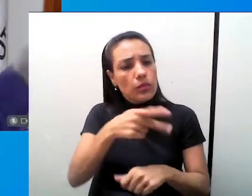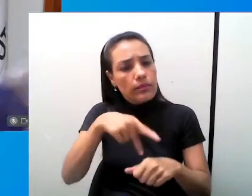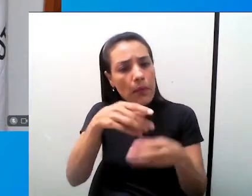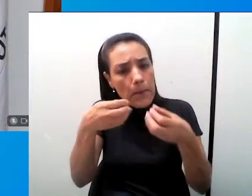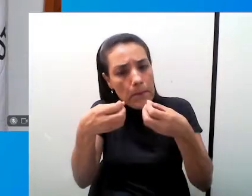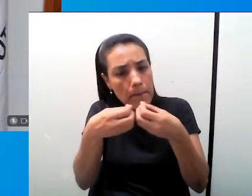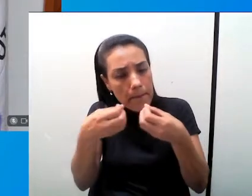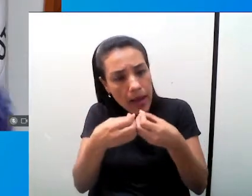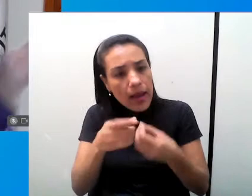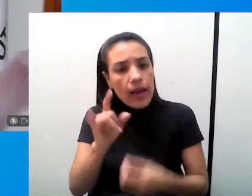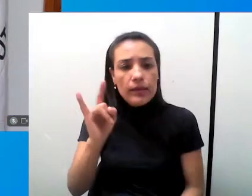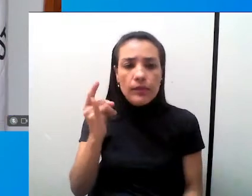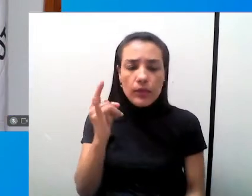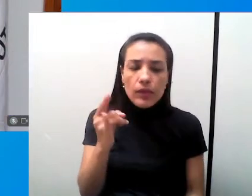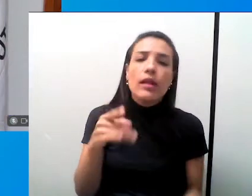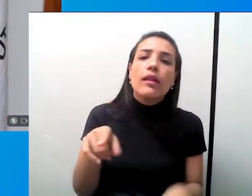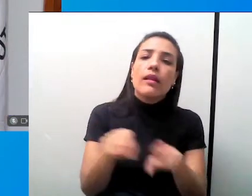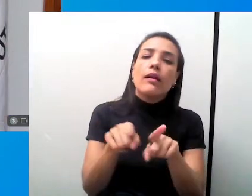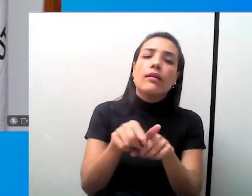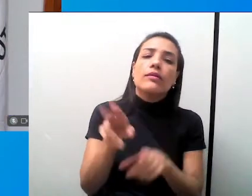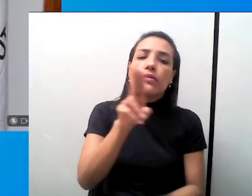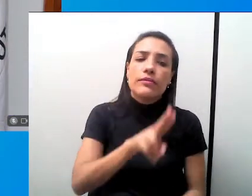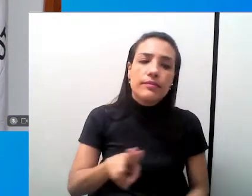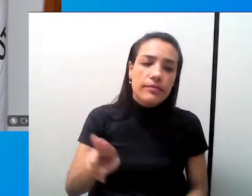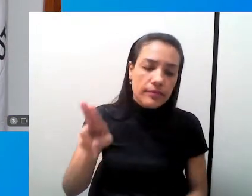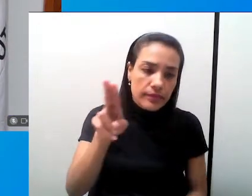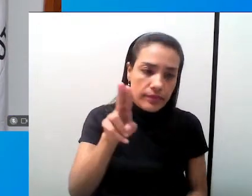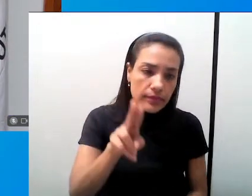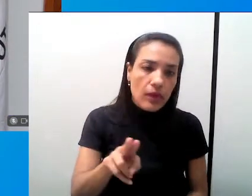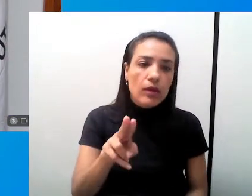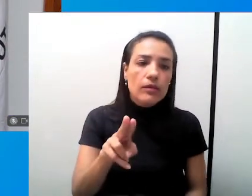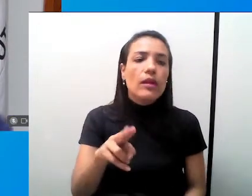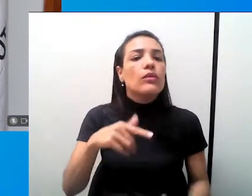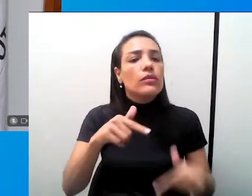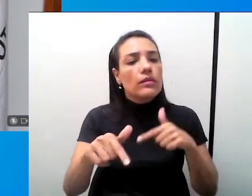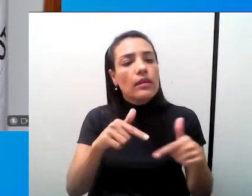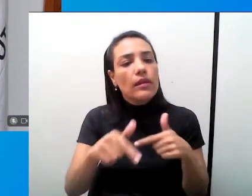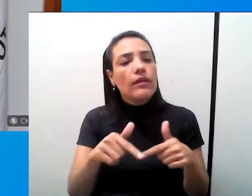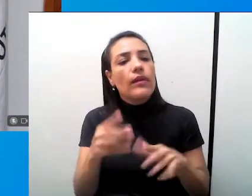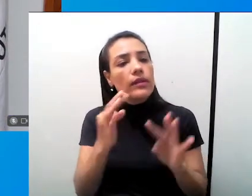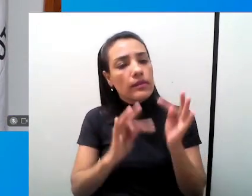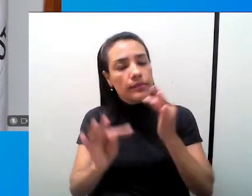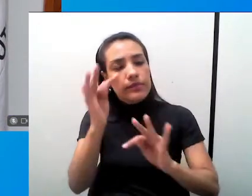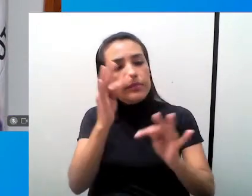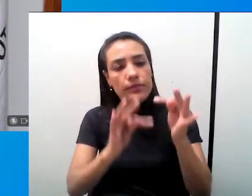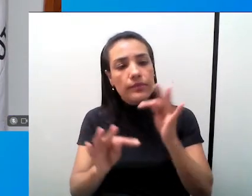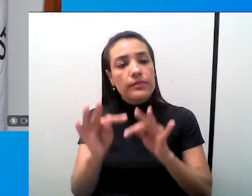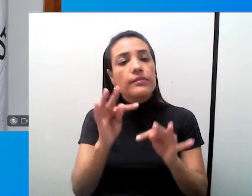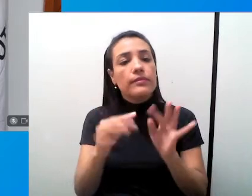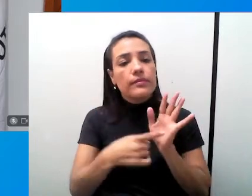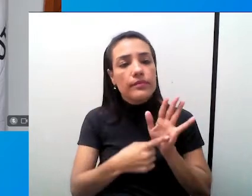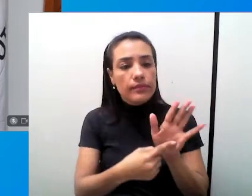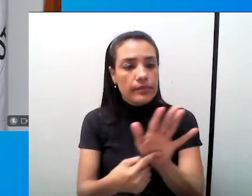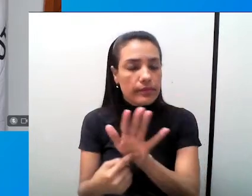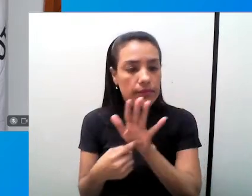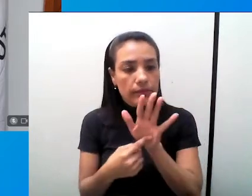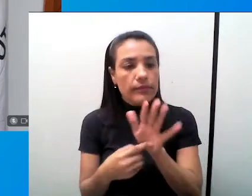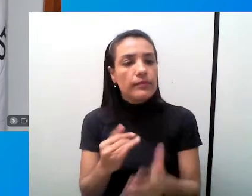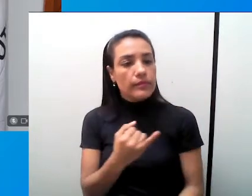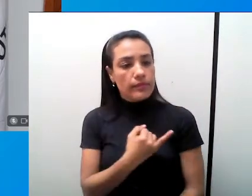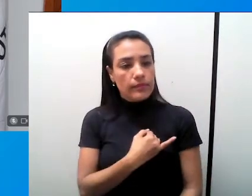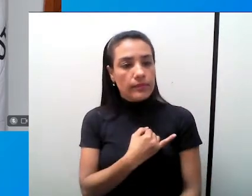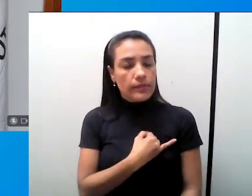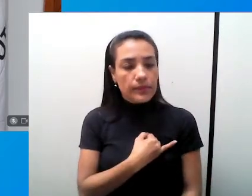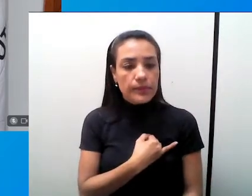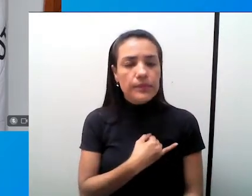as universidades, centros tecnológicos, né, para apresentar o Instituto Federal do Acre,